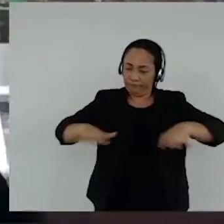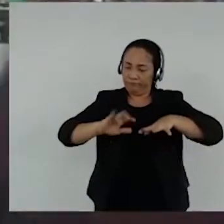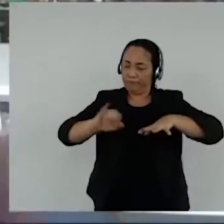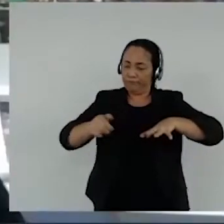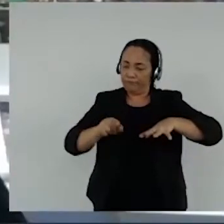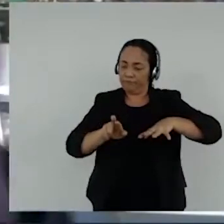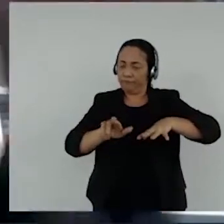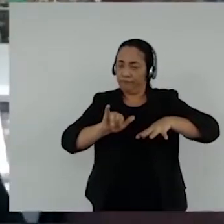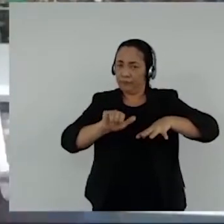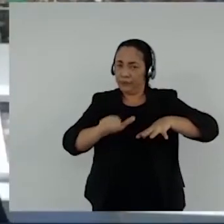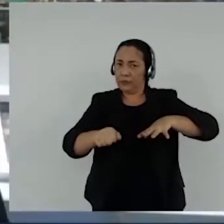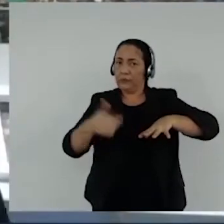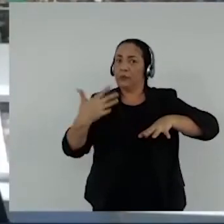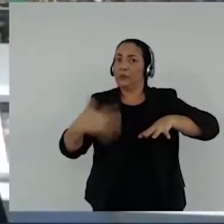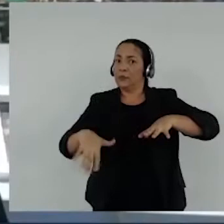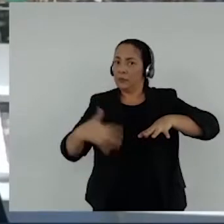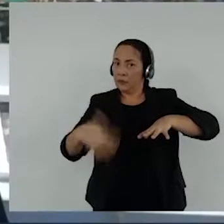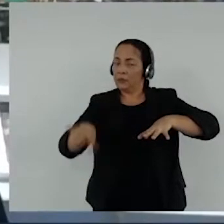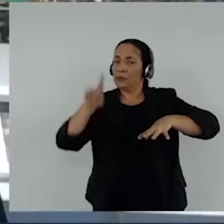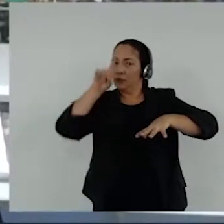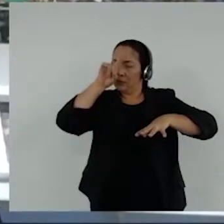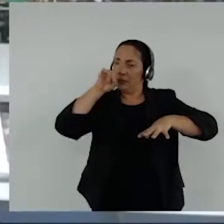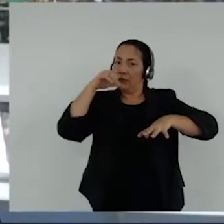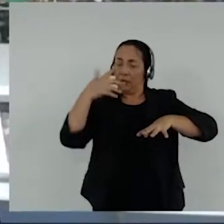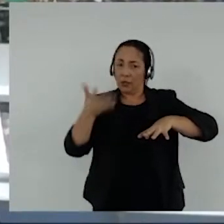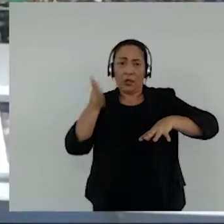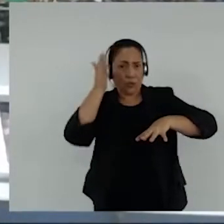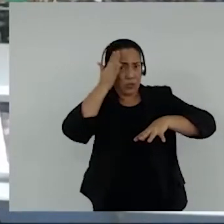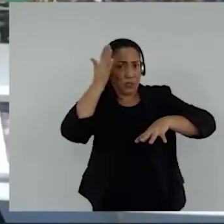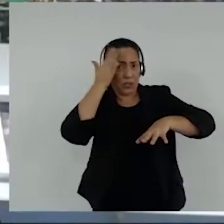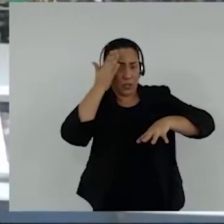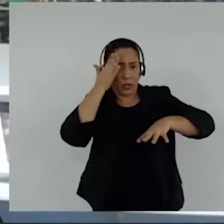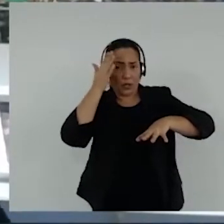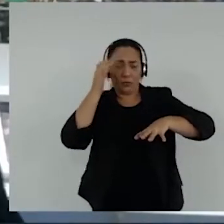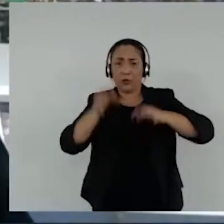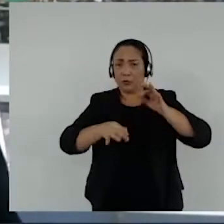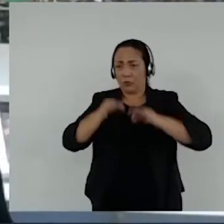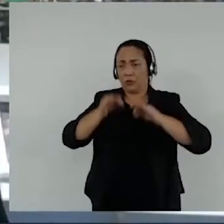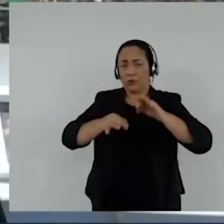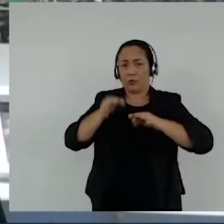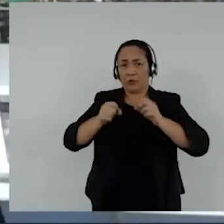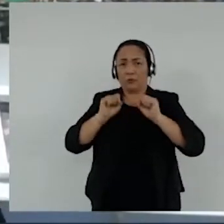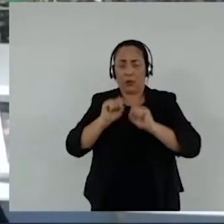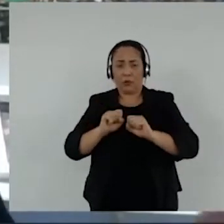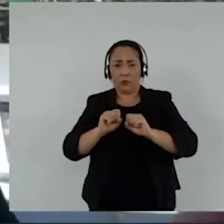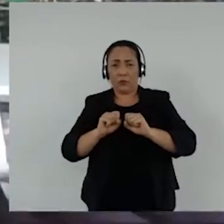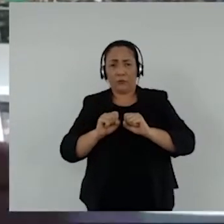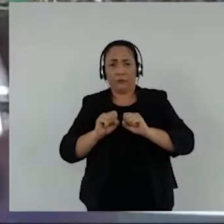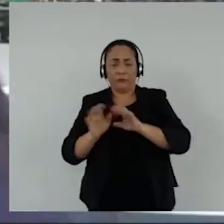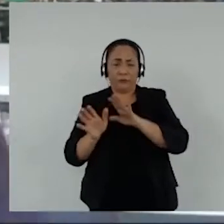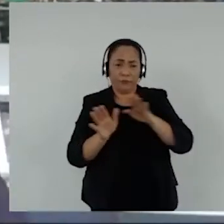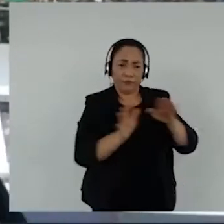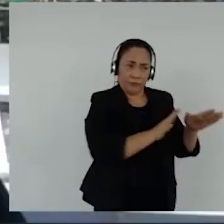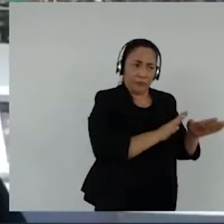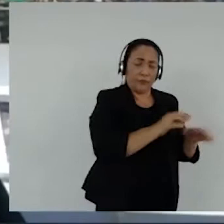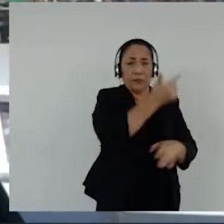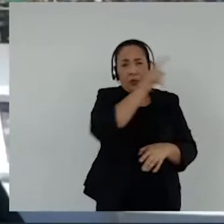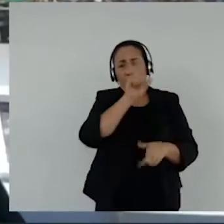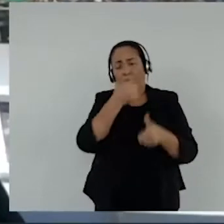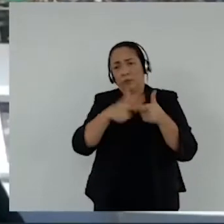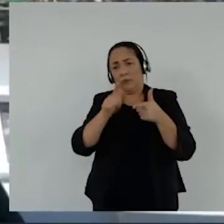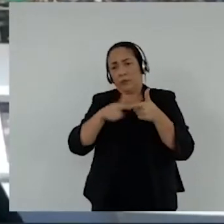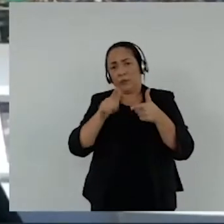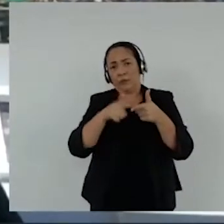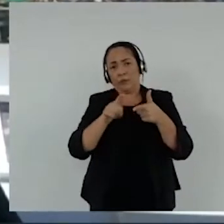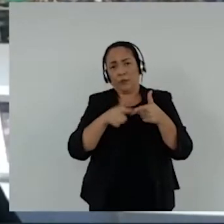fiel da balança, pode ser decisivo para o veredito, né? Então, traga aqui mais uma questão, problemas de conexão. Eu tenho uma